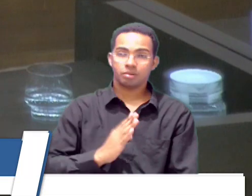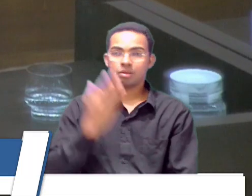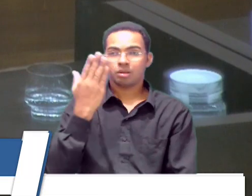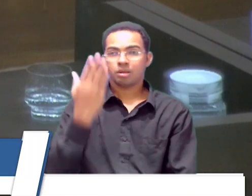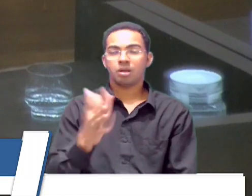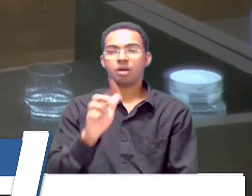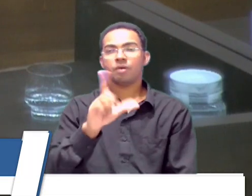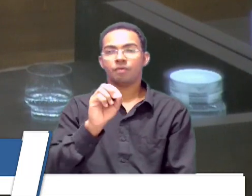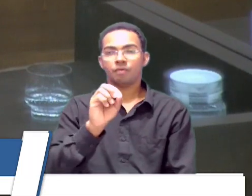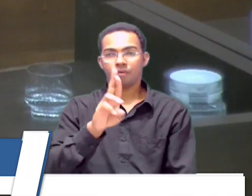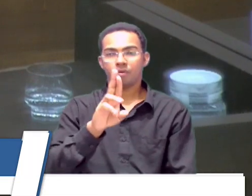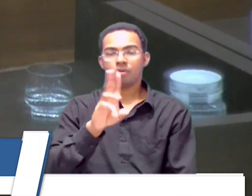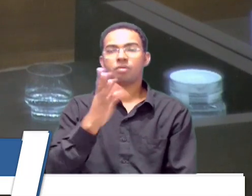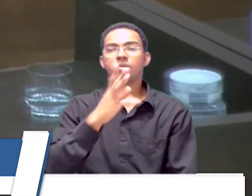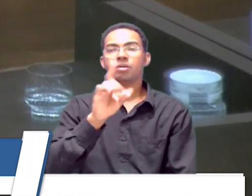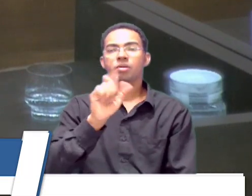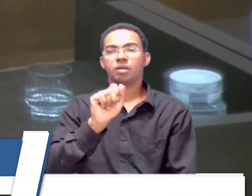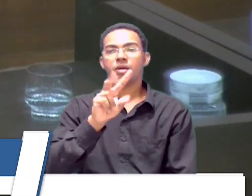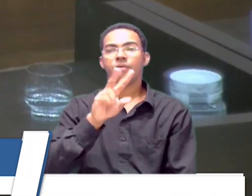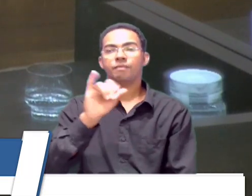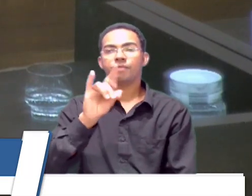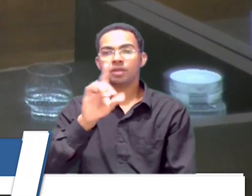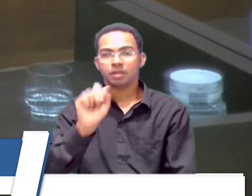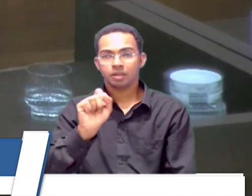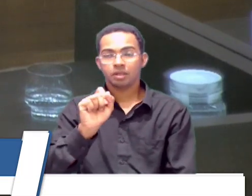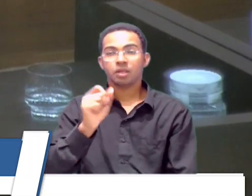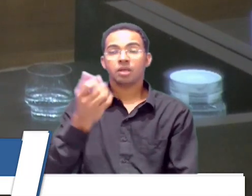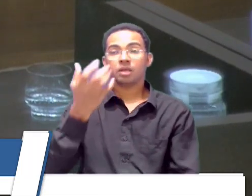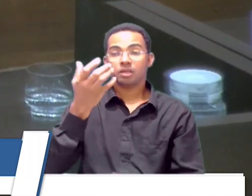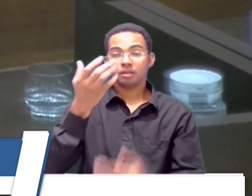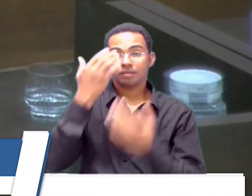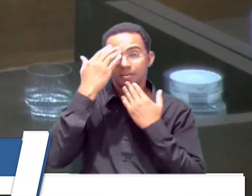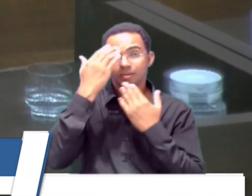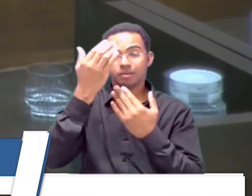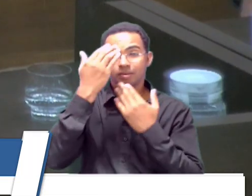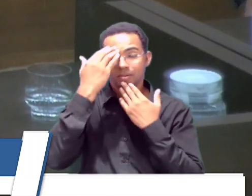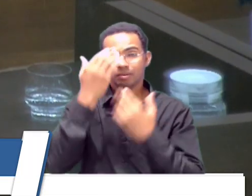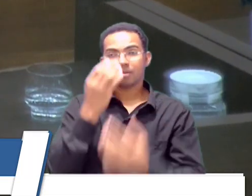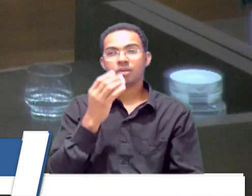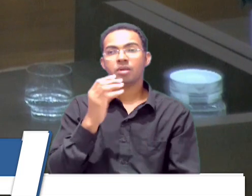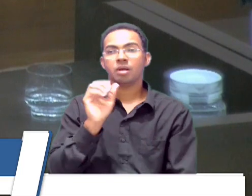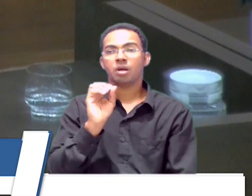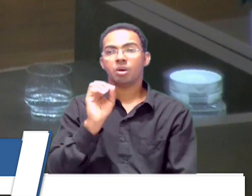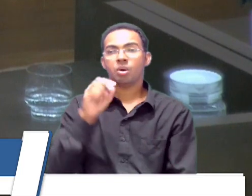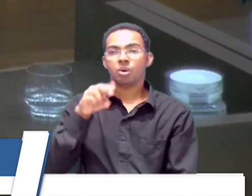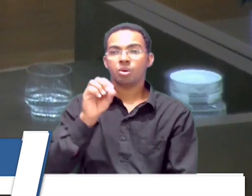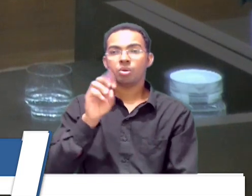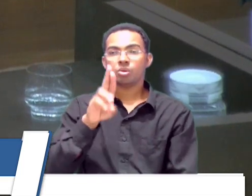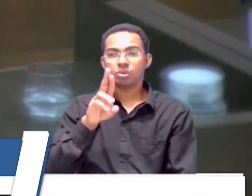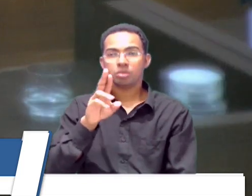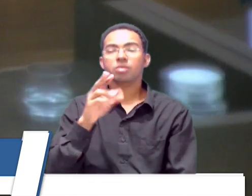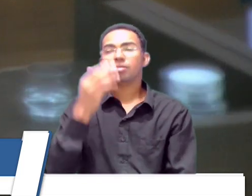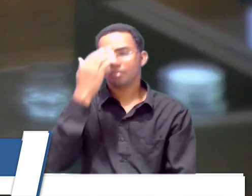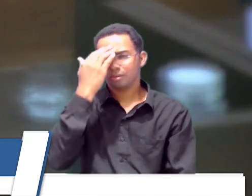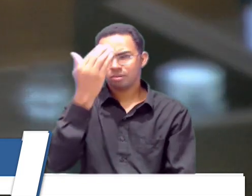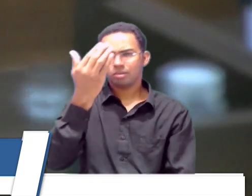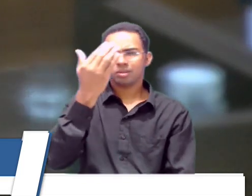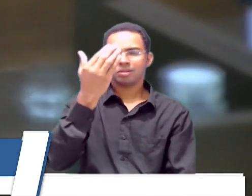Vida. Eu quero agradecer ao Enor, agradecer como cidadão,